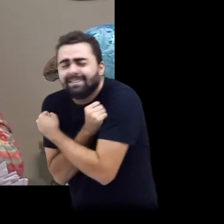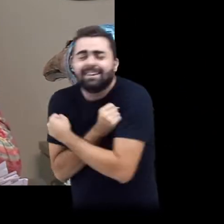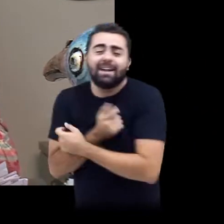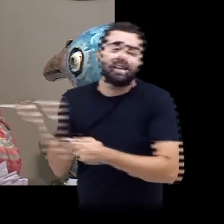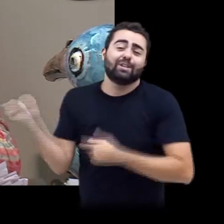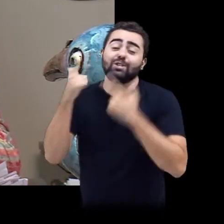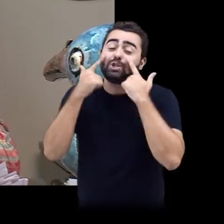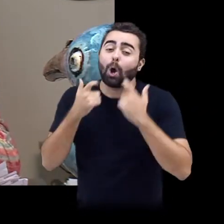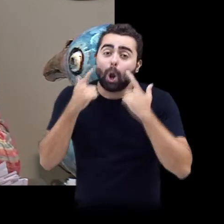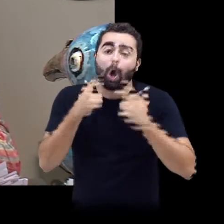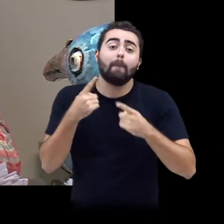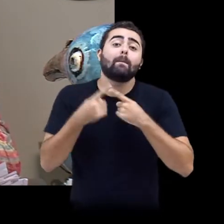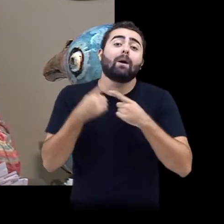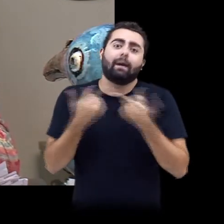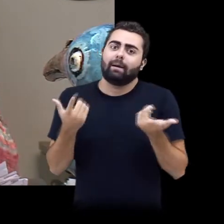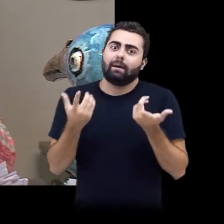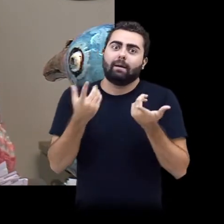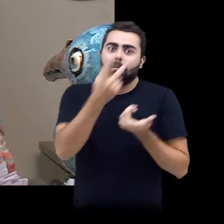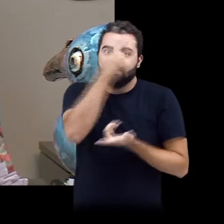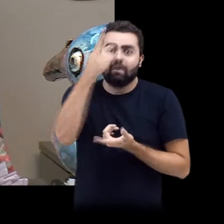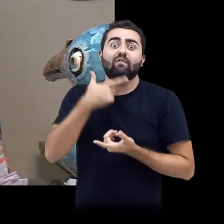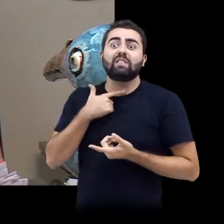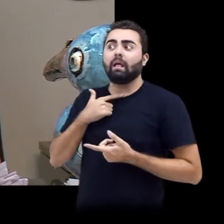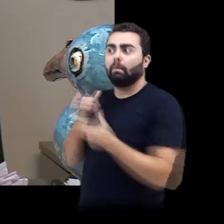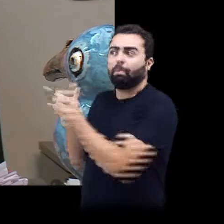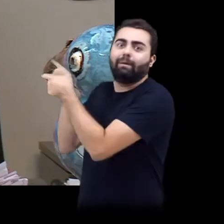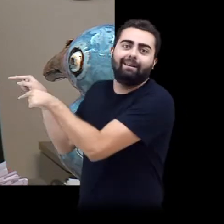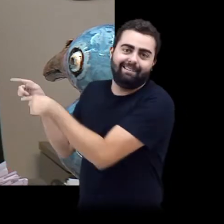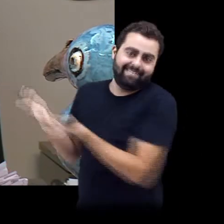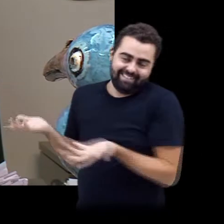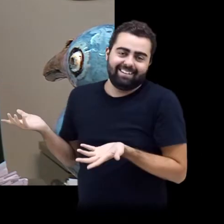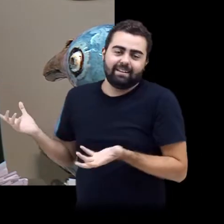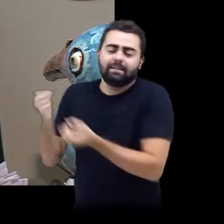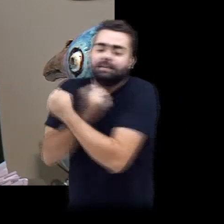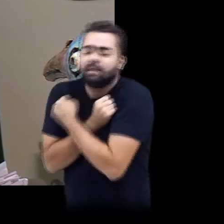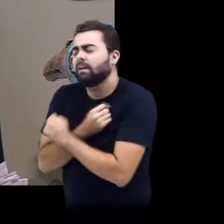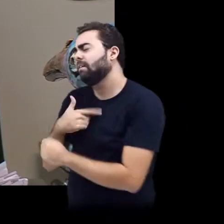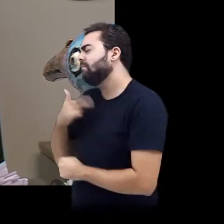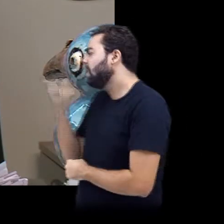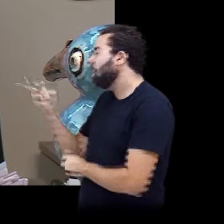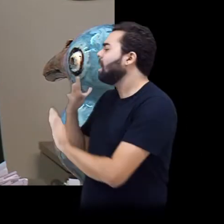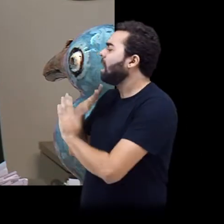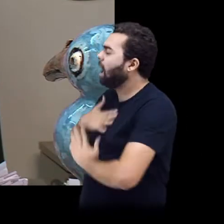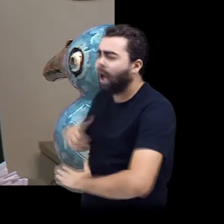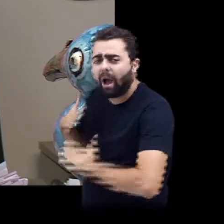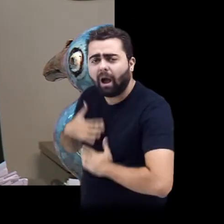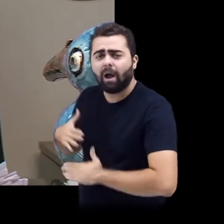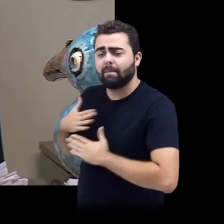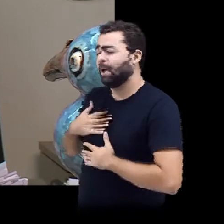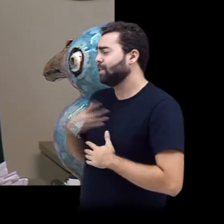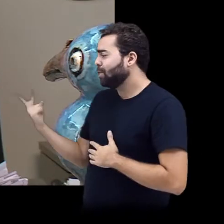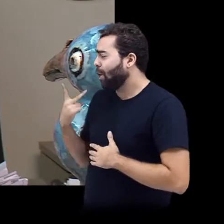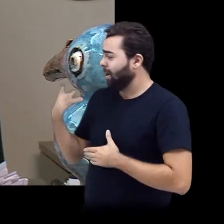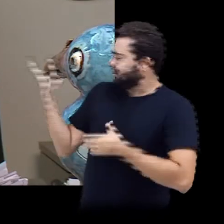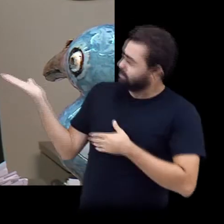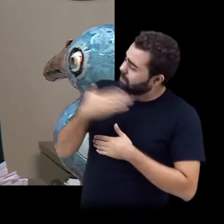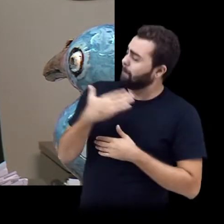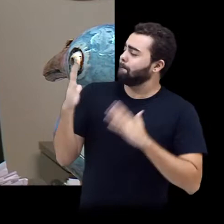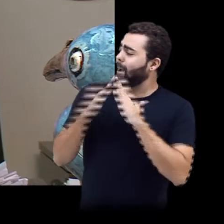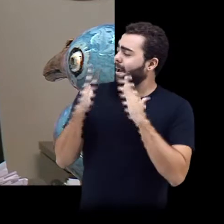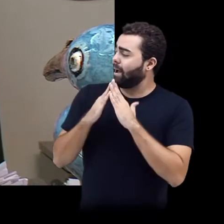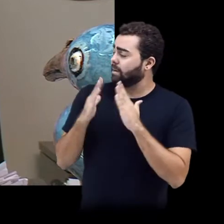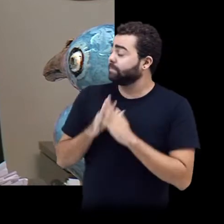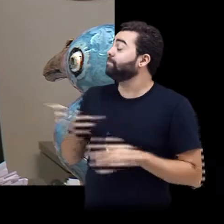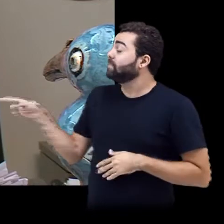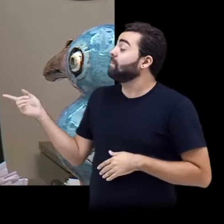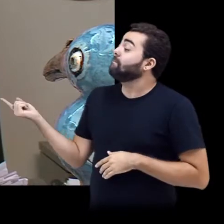muito, muito mesmo. Aí eu disse a ele que fique tranquilo que a gente está em casa. E então eu disse: